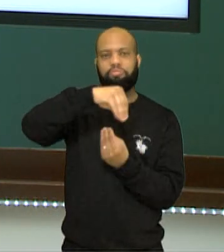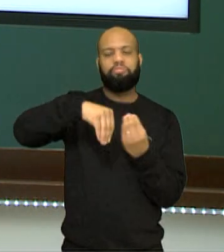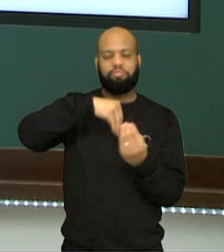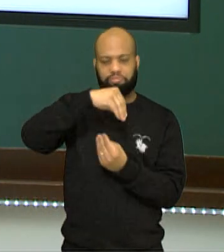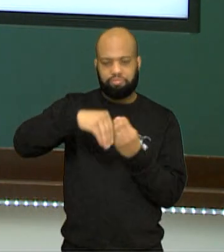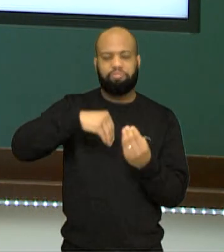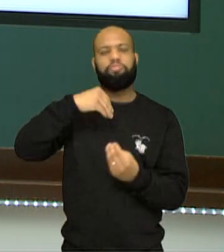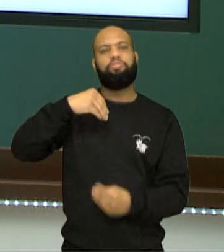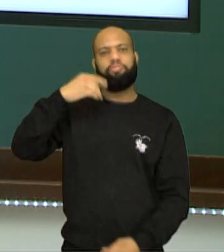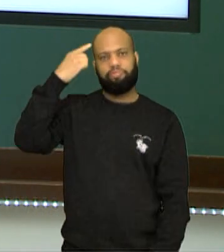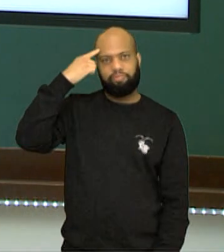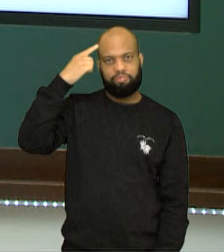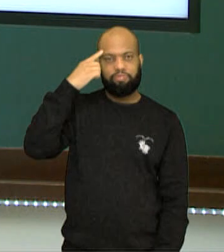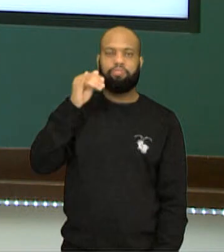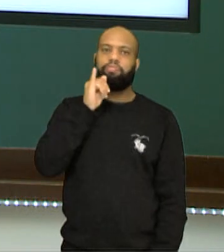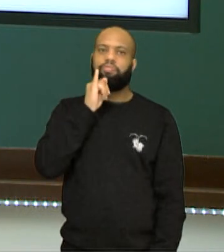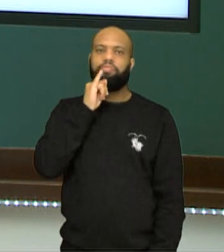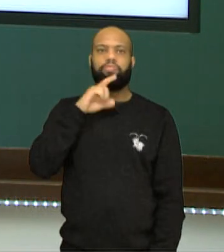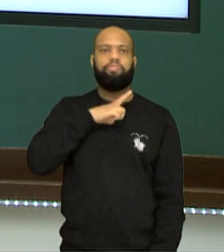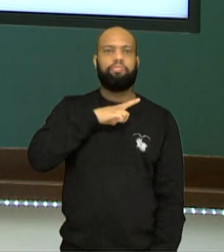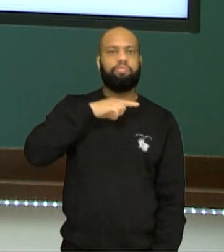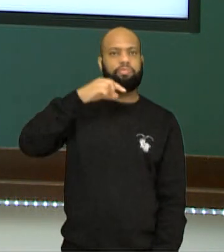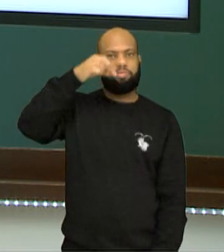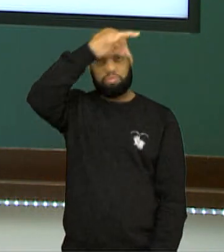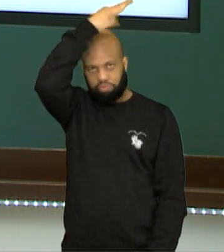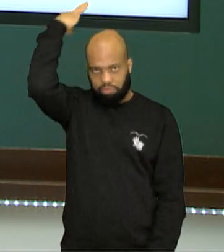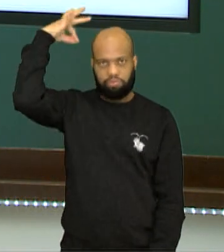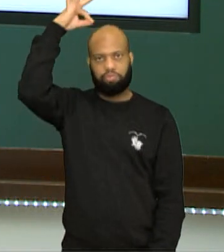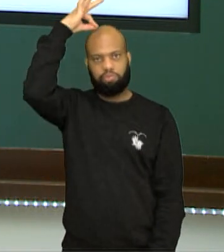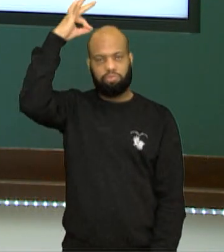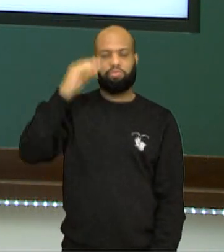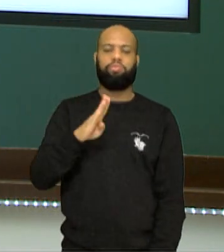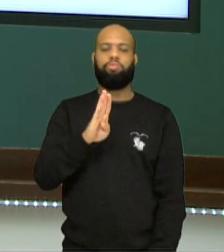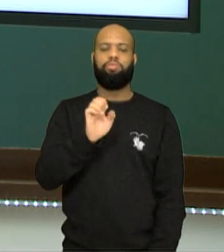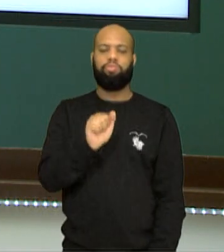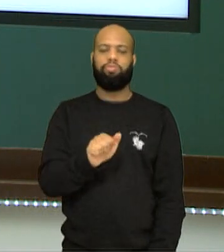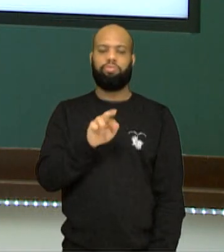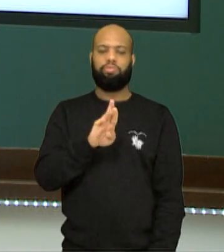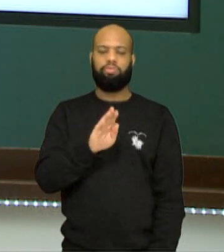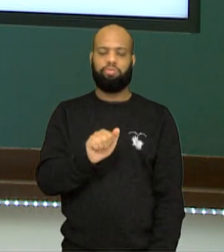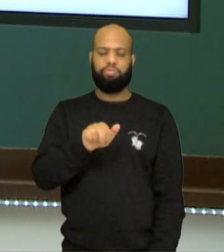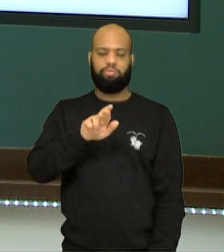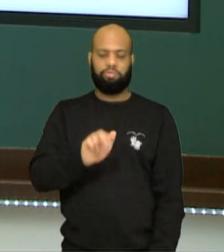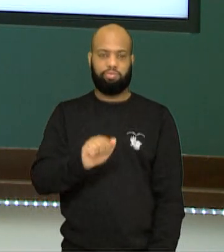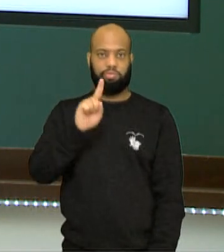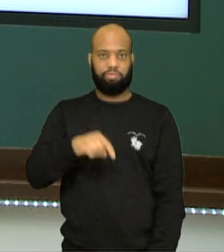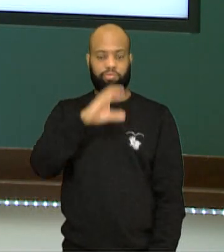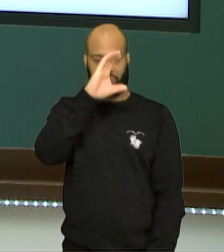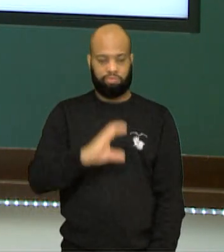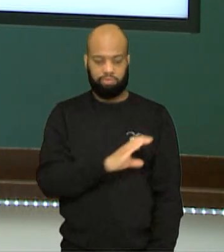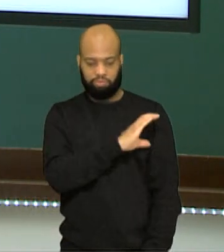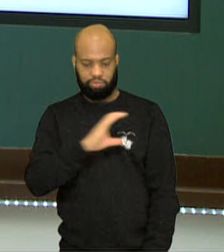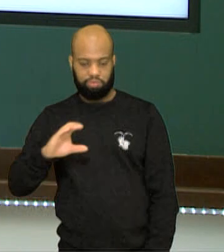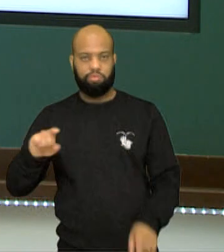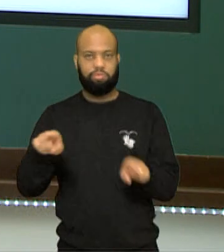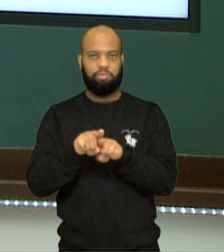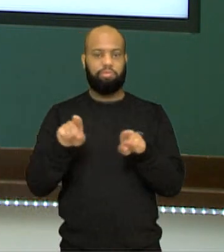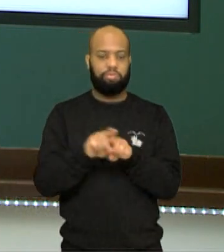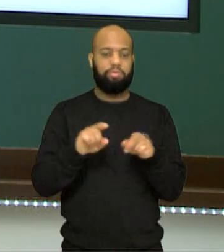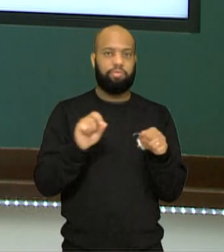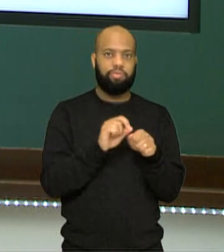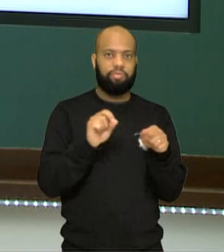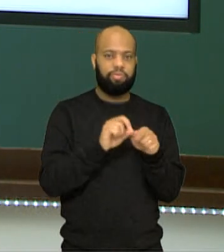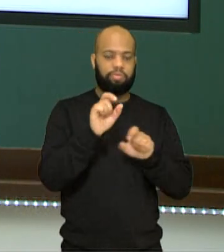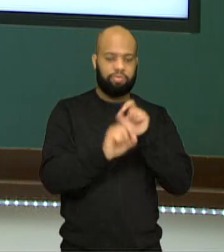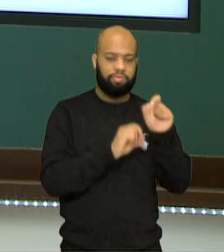de nomes. Então pegava a Santa Bárbara, né, que era uma santa católica, e faziam alusão como se fosse Iansã, que é